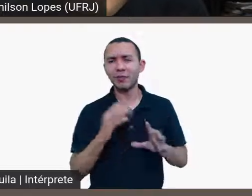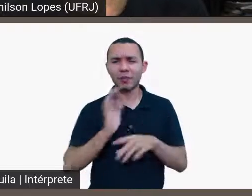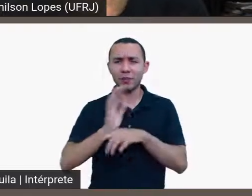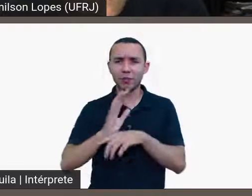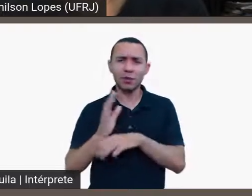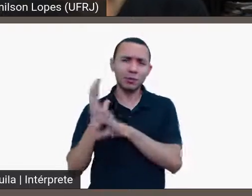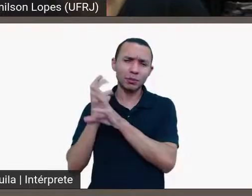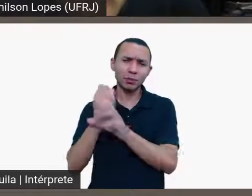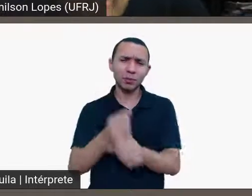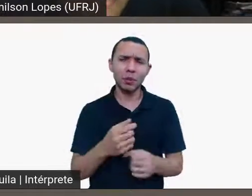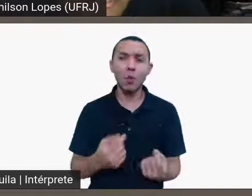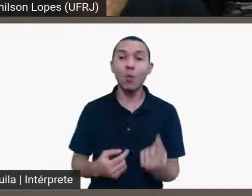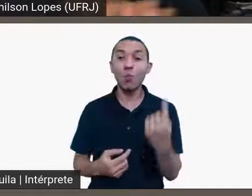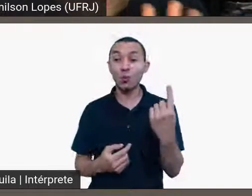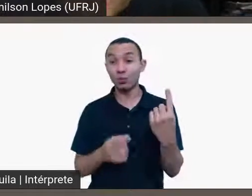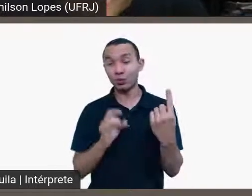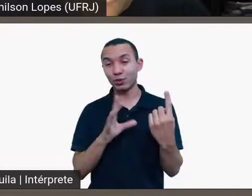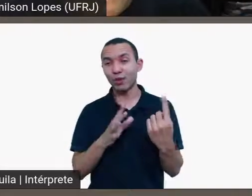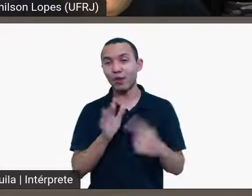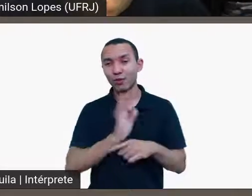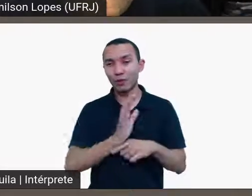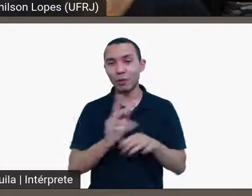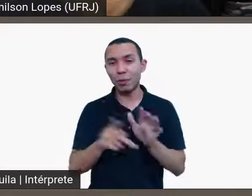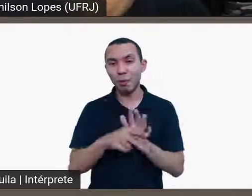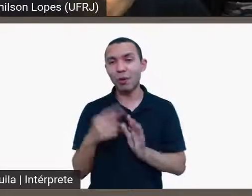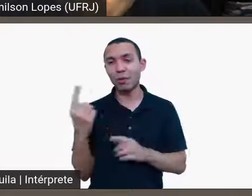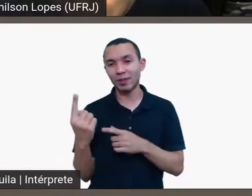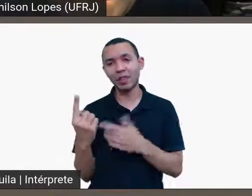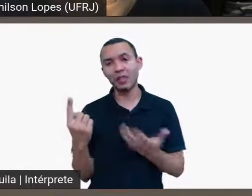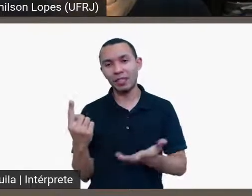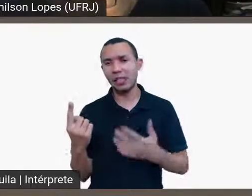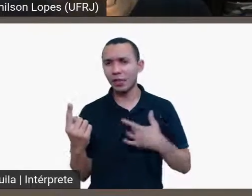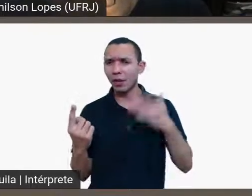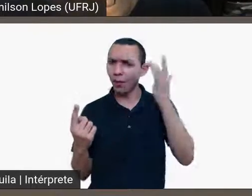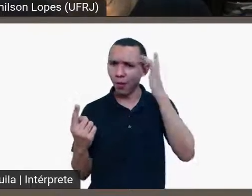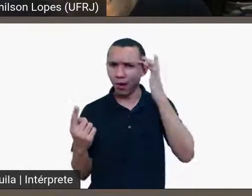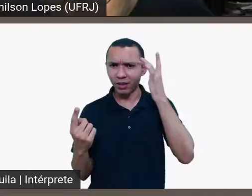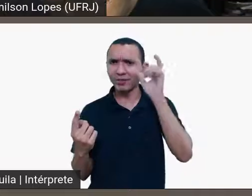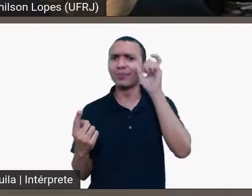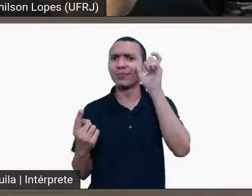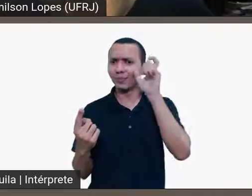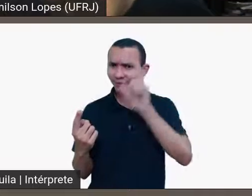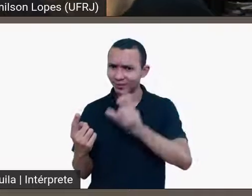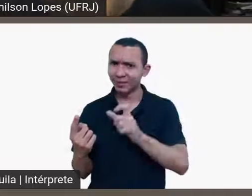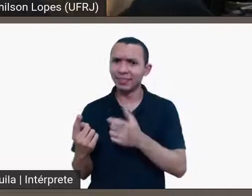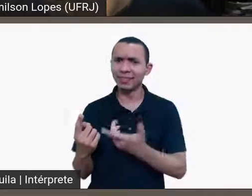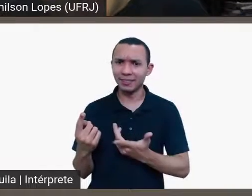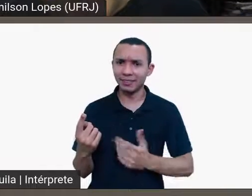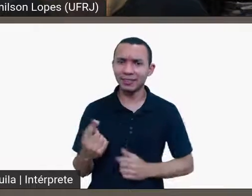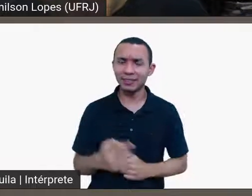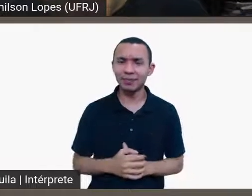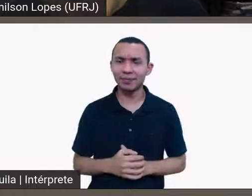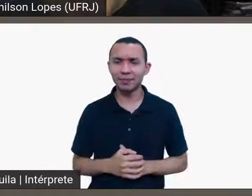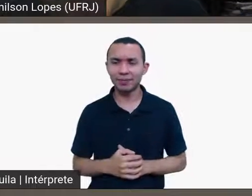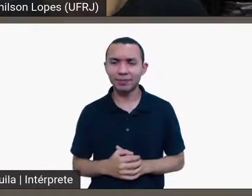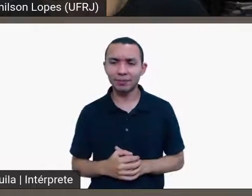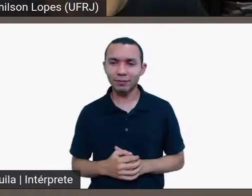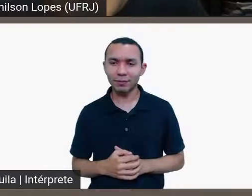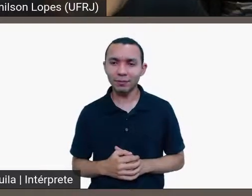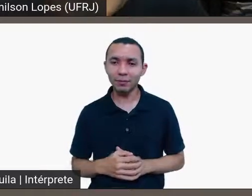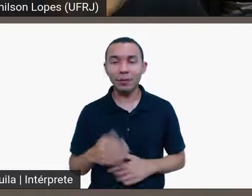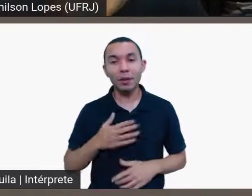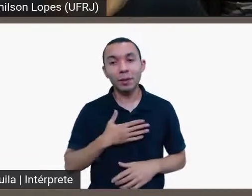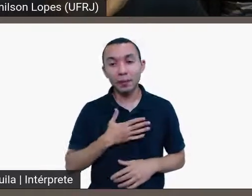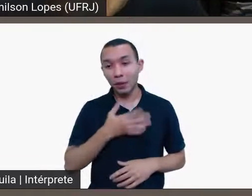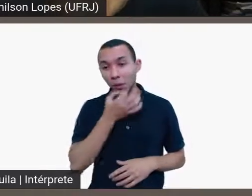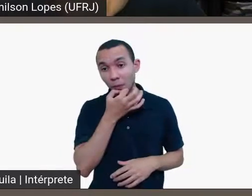um. Né, quer dizer, de fato, eu acho muito impressionante, para além do mérito. Agora, na minha visão,